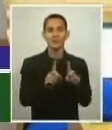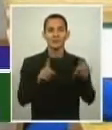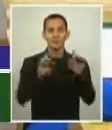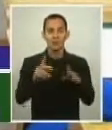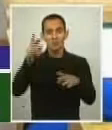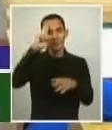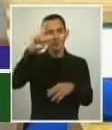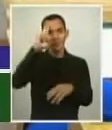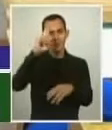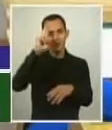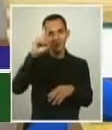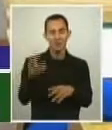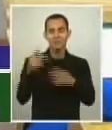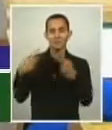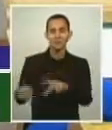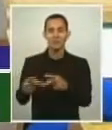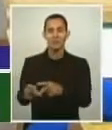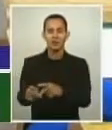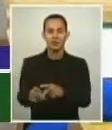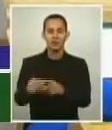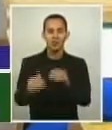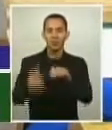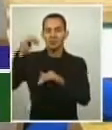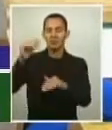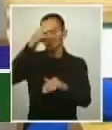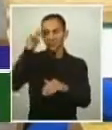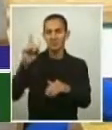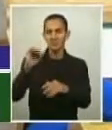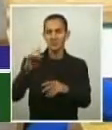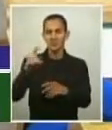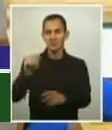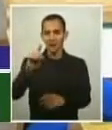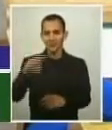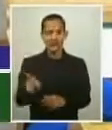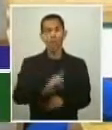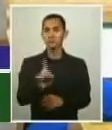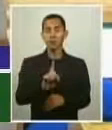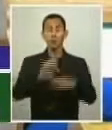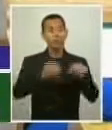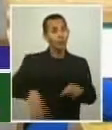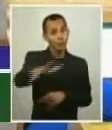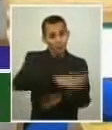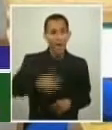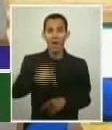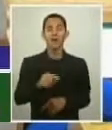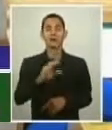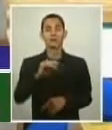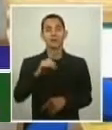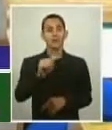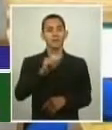apenas os proprietários de alguma coisa Seja um considerado cidadão cidadãos é o povo todo